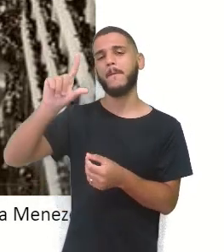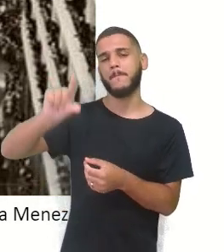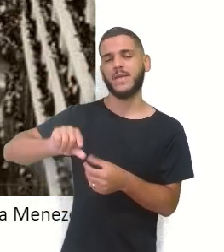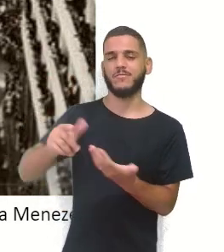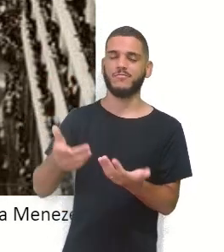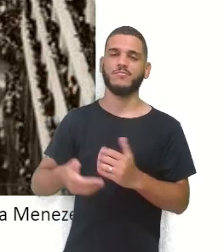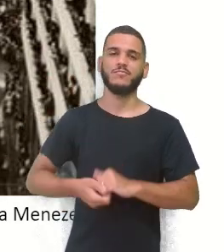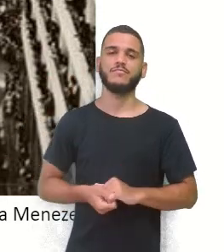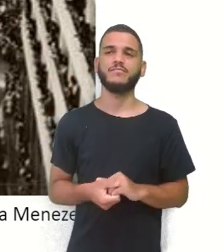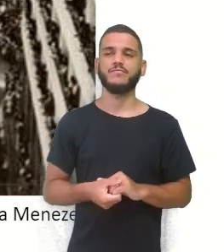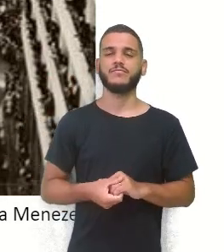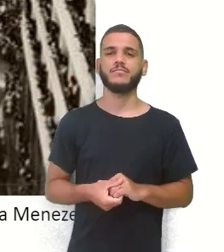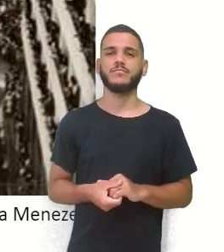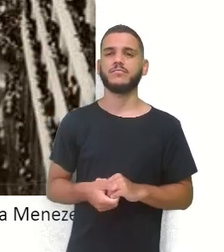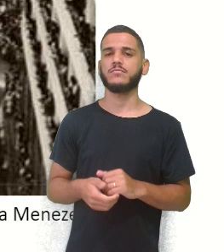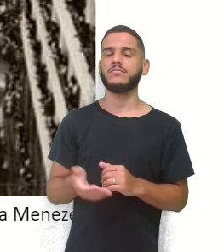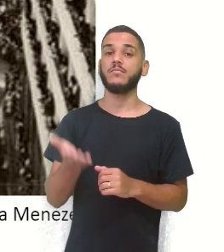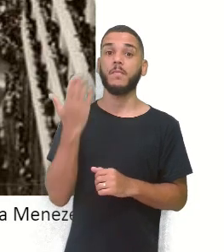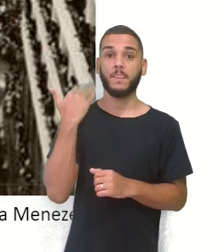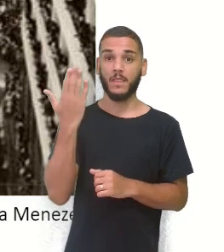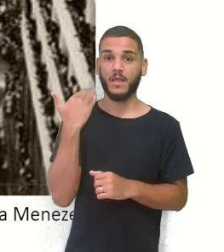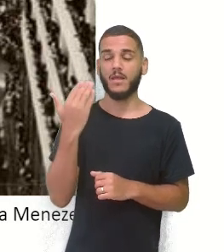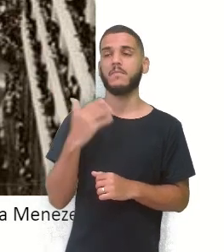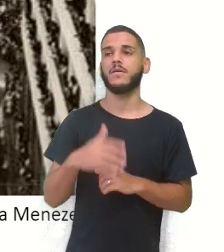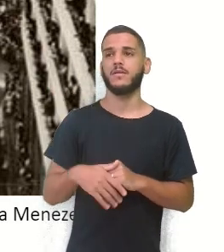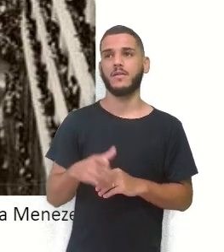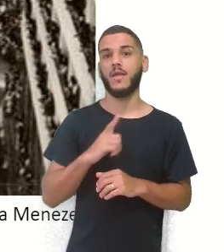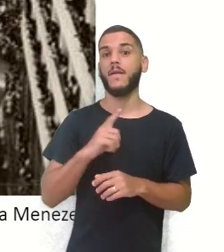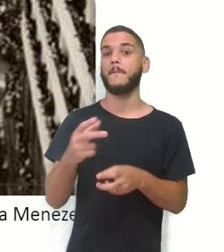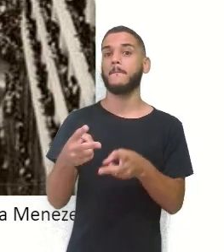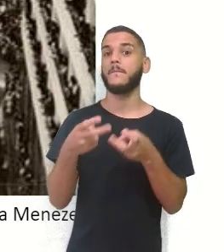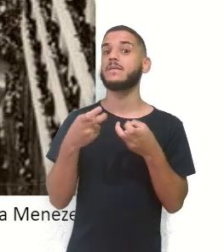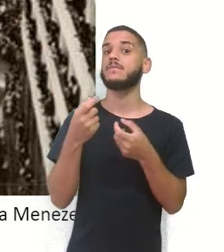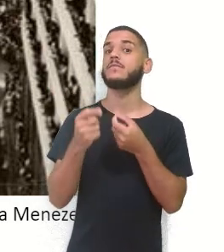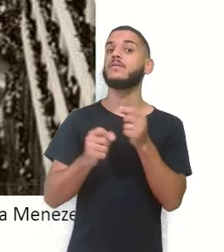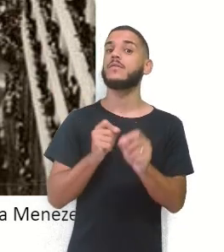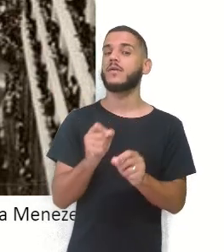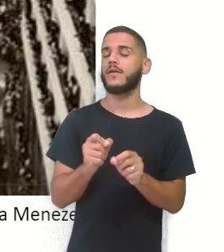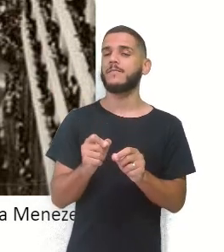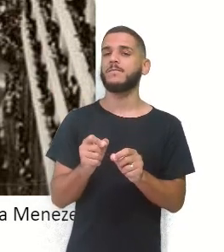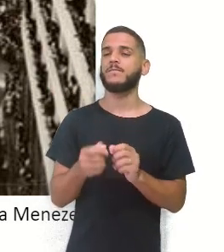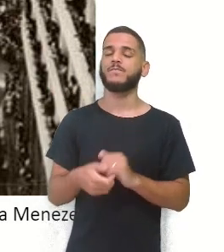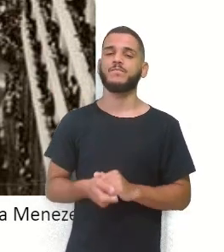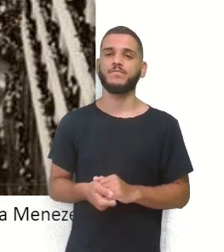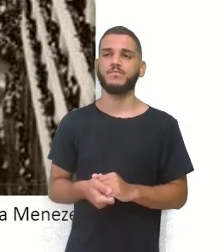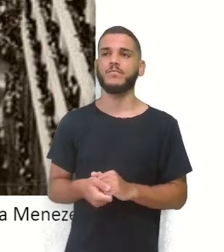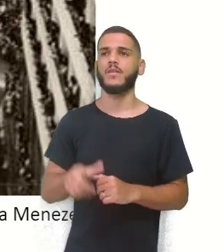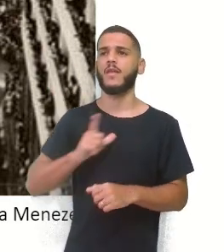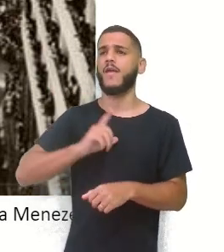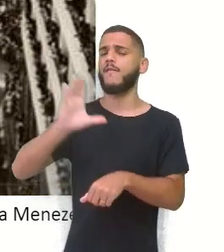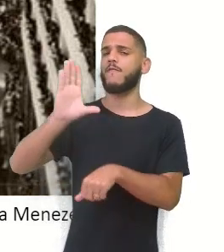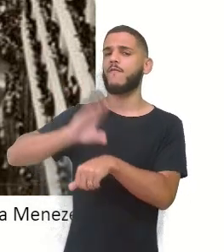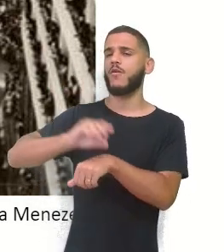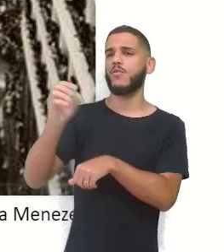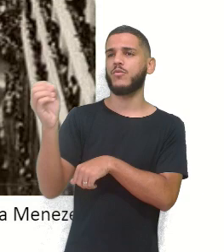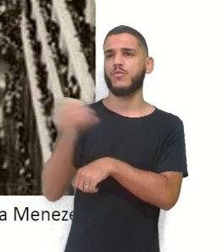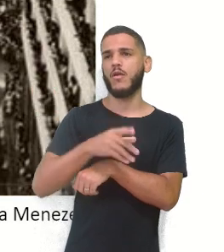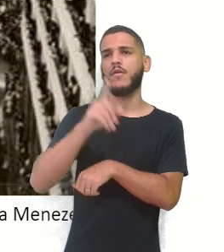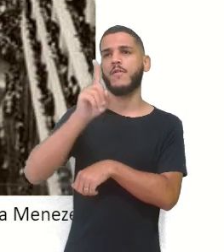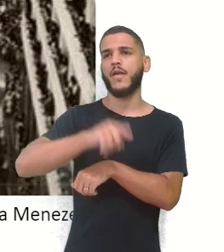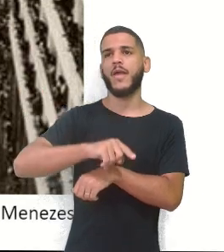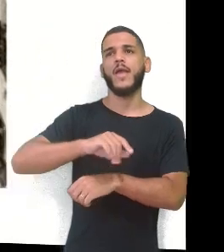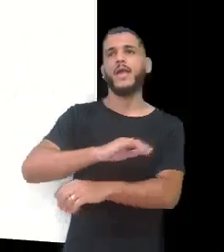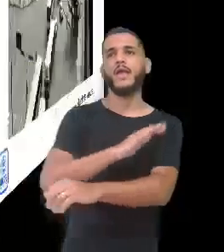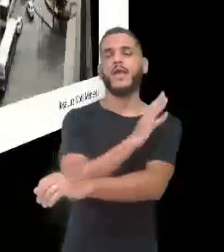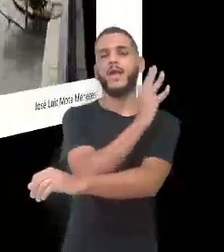agora, bem menos. Porque antigamente Agora, sabe uma coisa que eu estou percebendo? Fala aí. A foto atual está mais